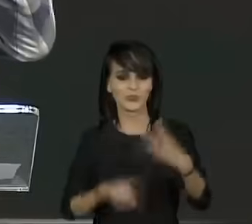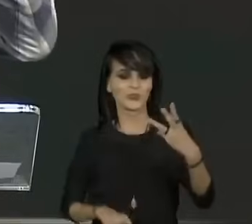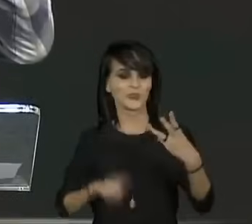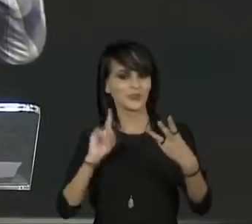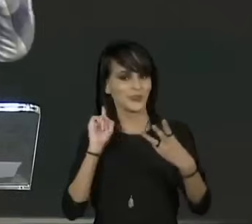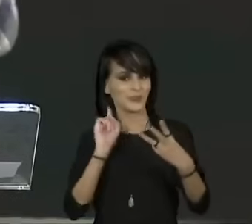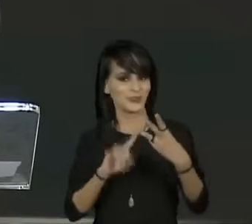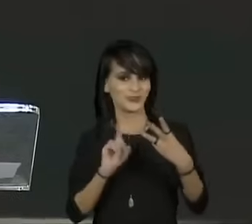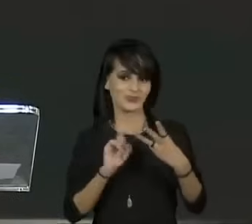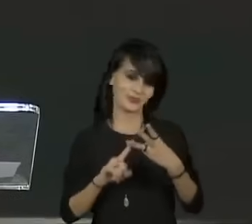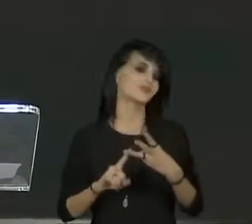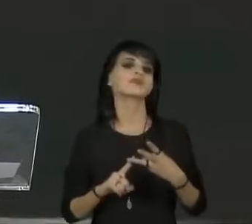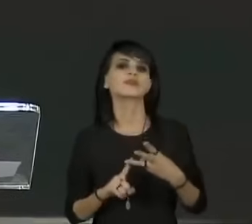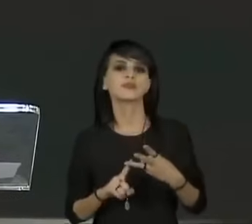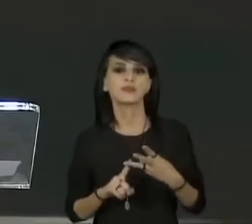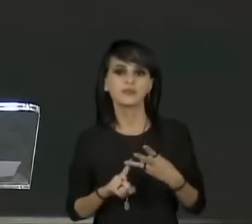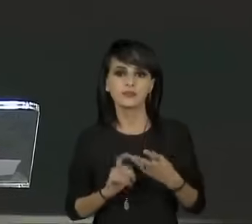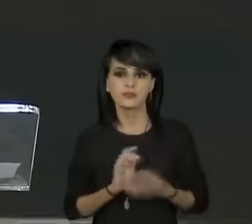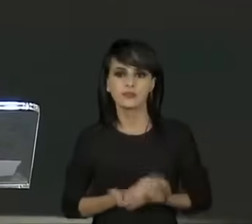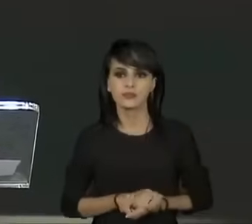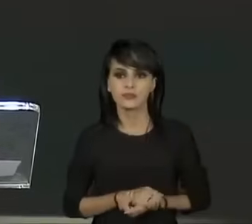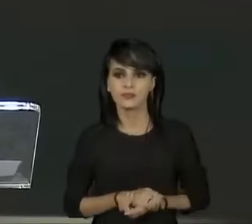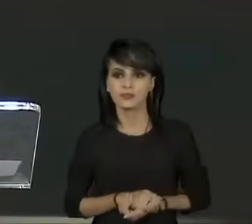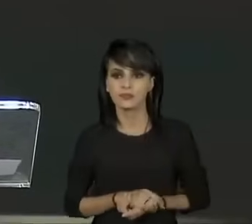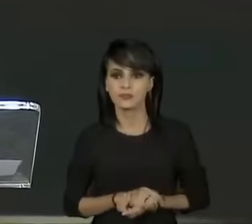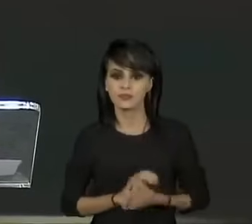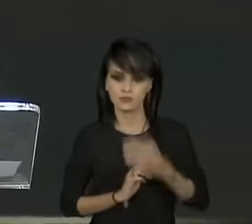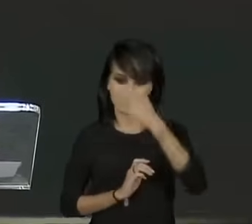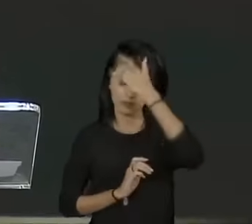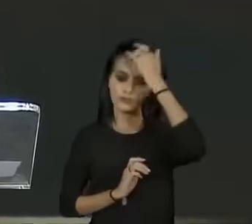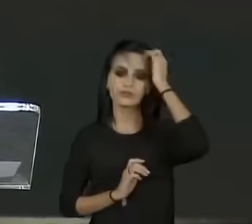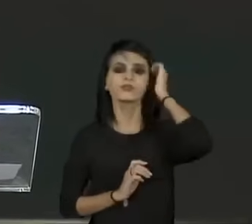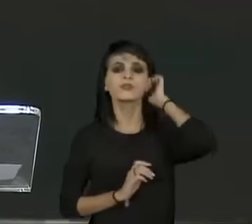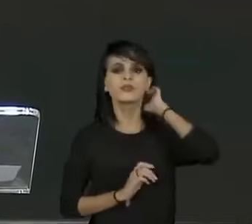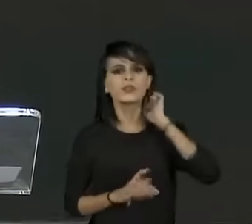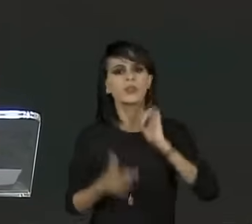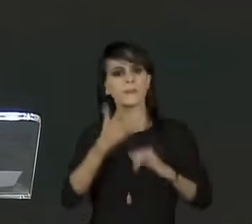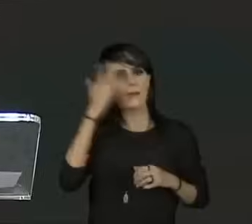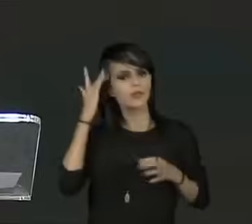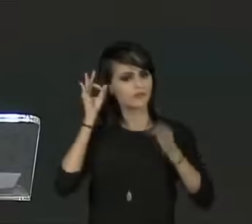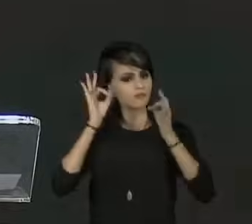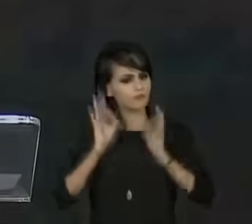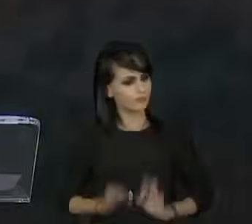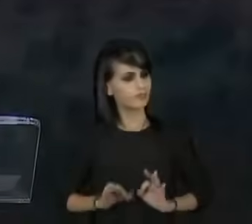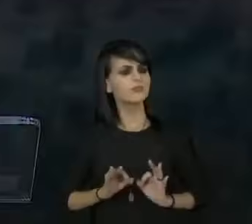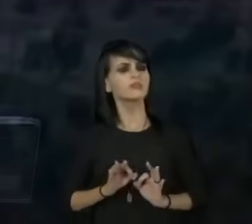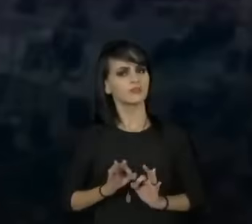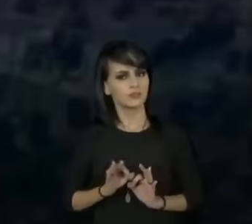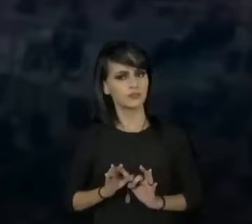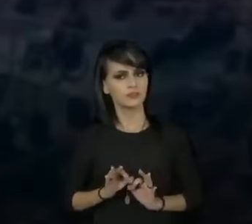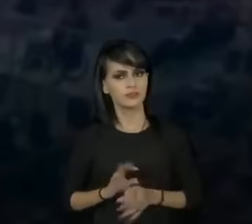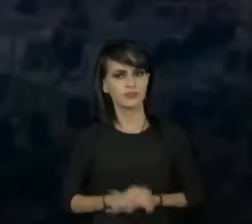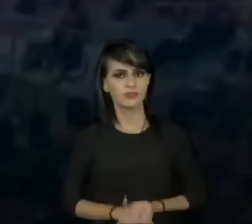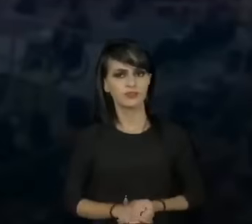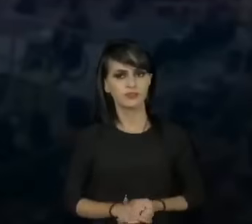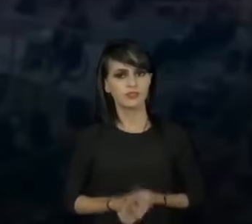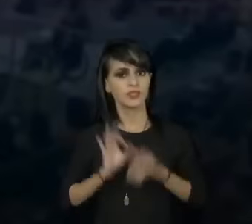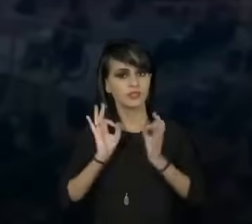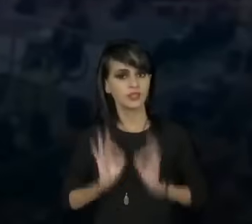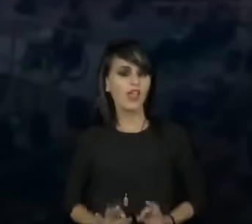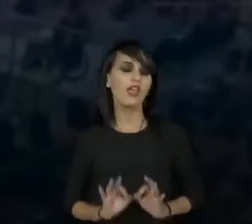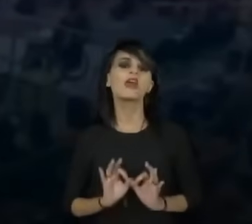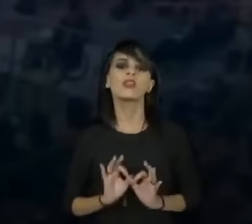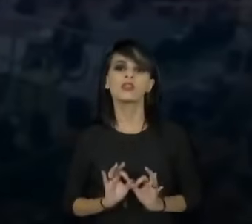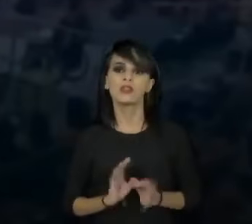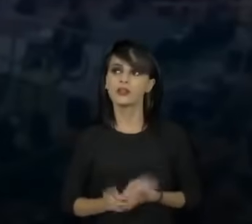terceiro irmão primo do que eu acabei de falar pessoa íntegra honesta correta você